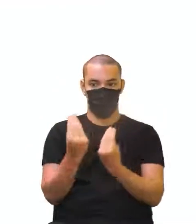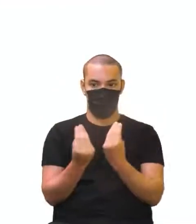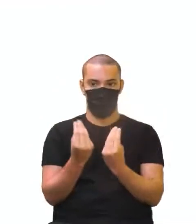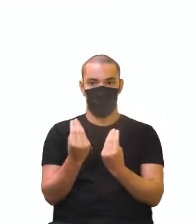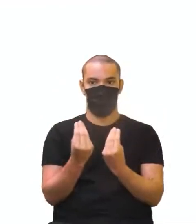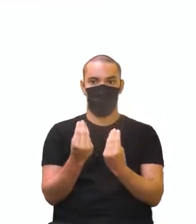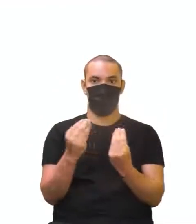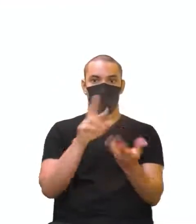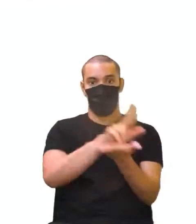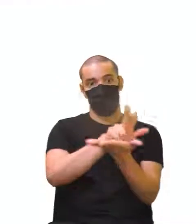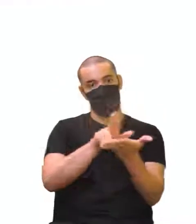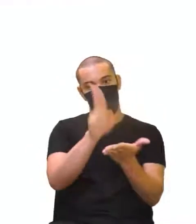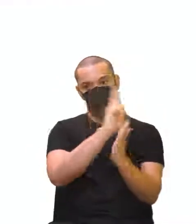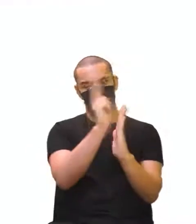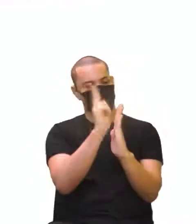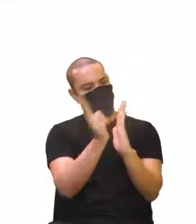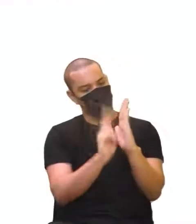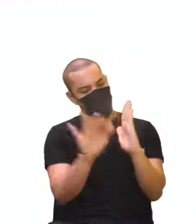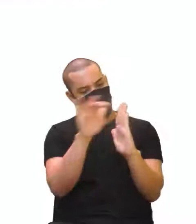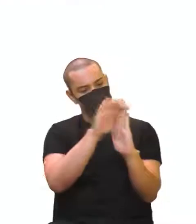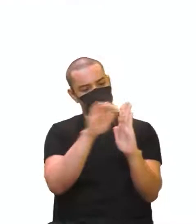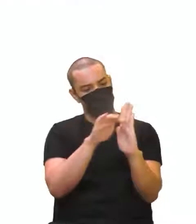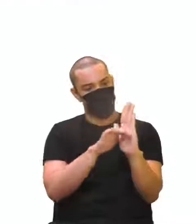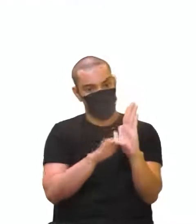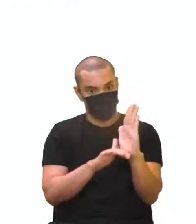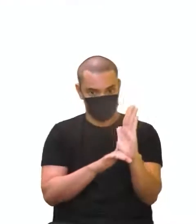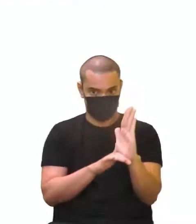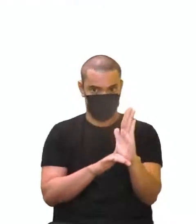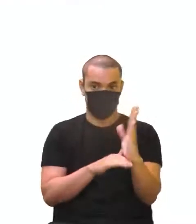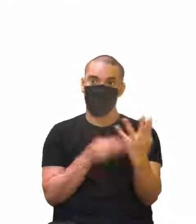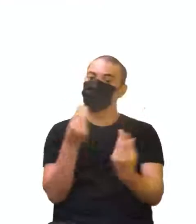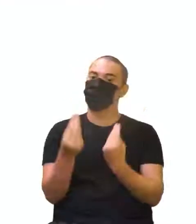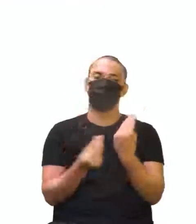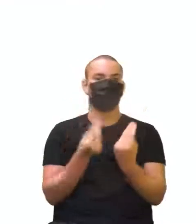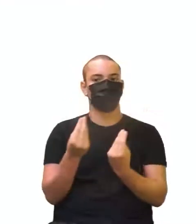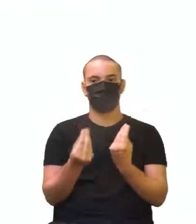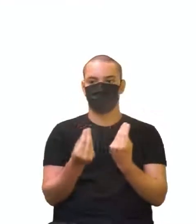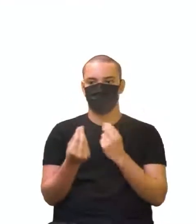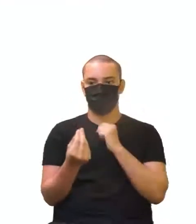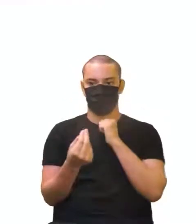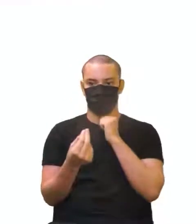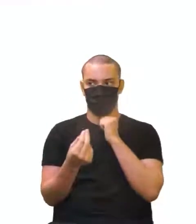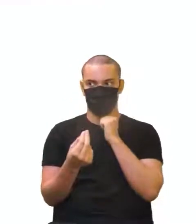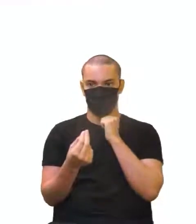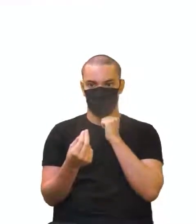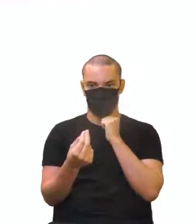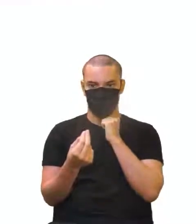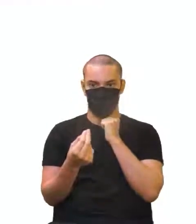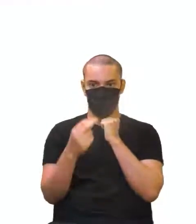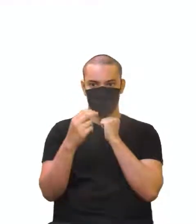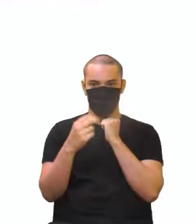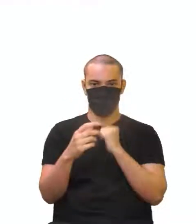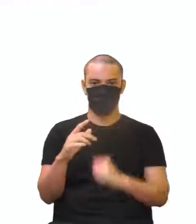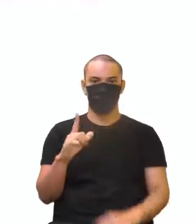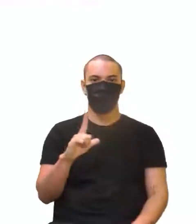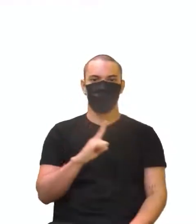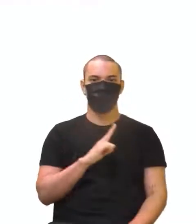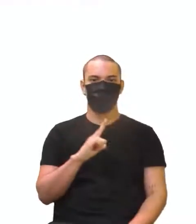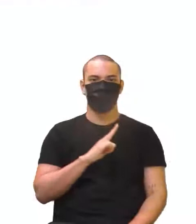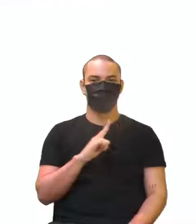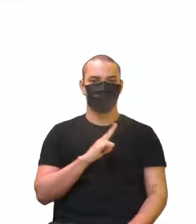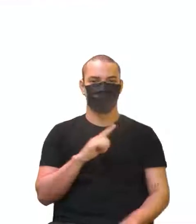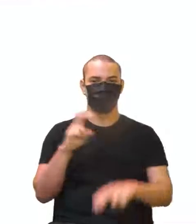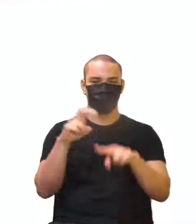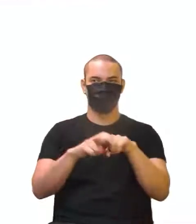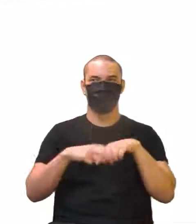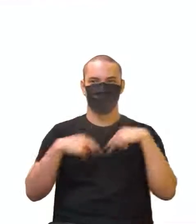Espadas, paus, isso, né? Tem tudo os paus, tem o ar, copas. não sei o quê, copas, e tem o Coringa, enfim. Tem o Tá? Batman. As probabilidades Não,